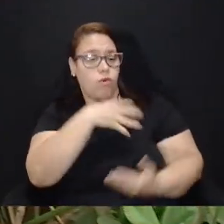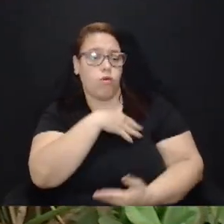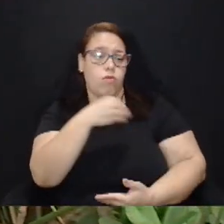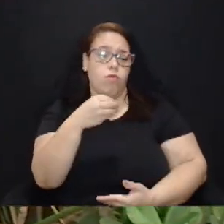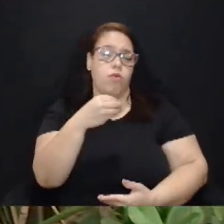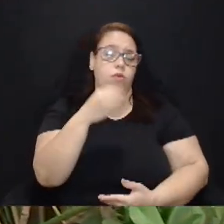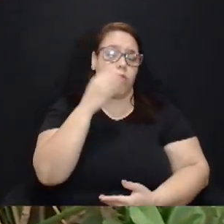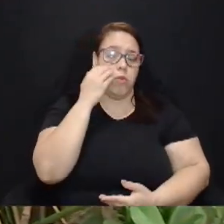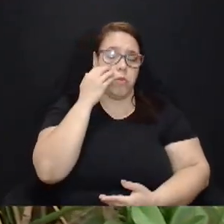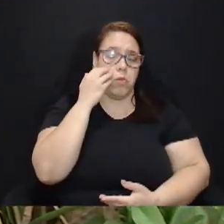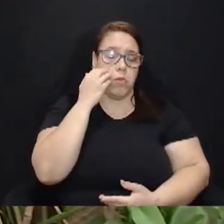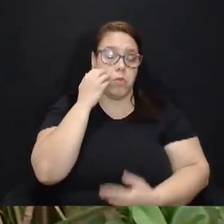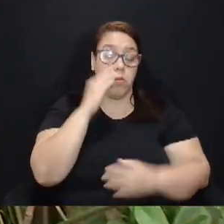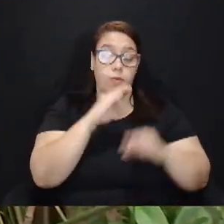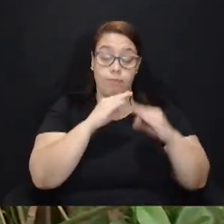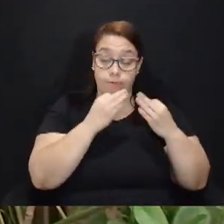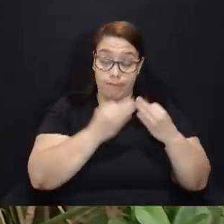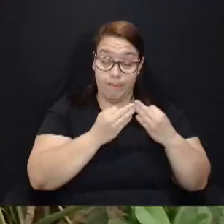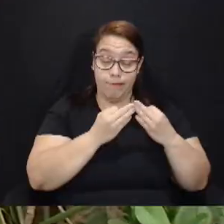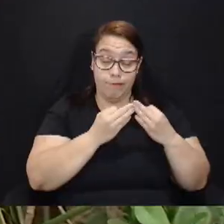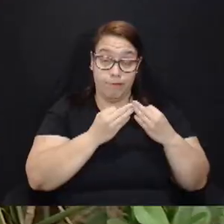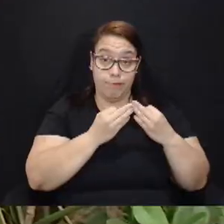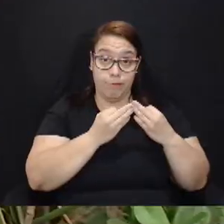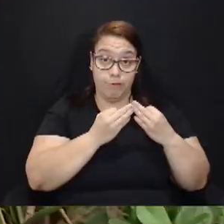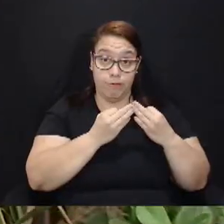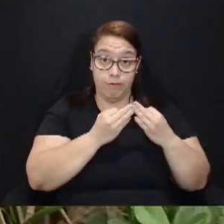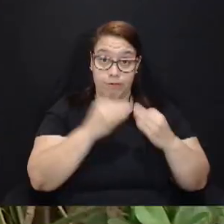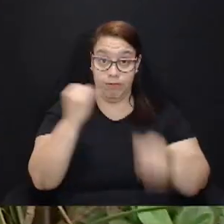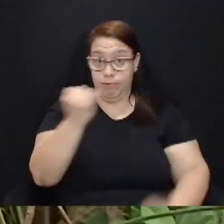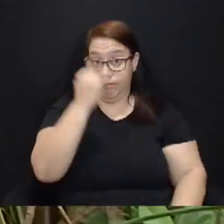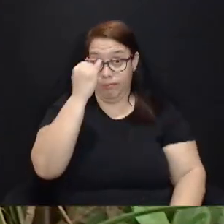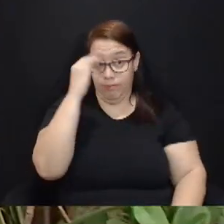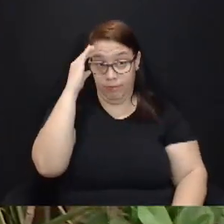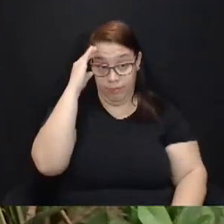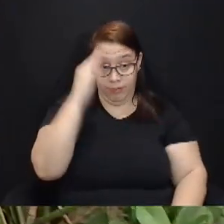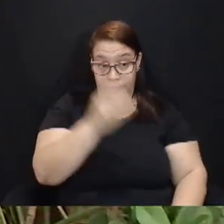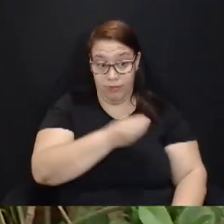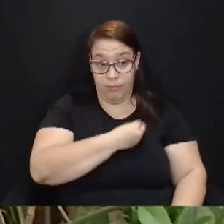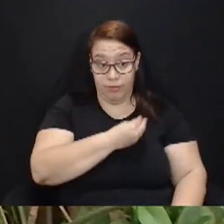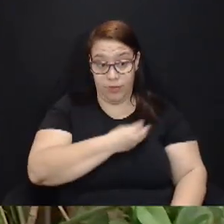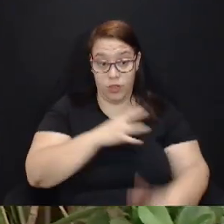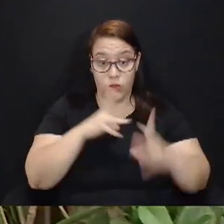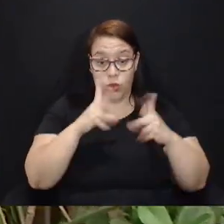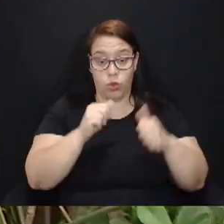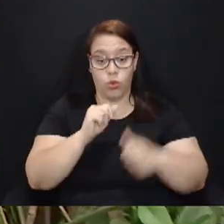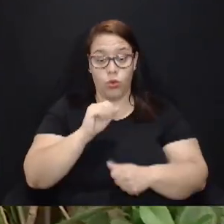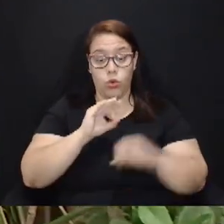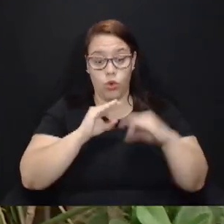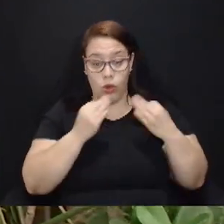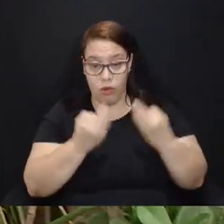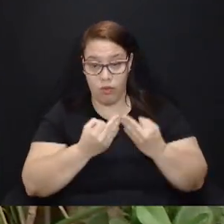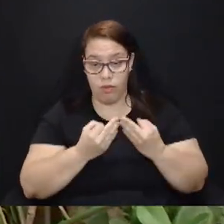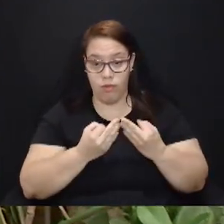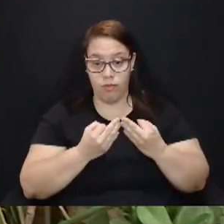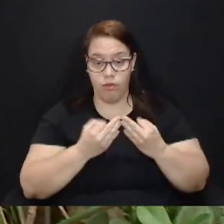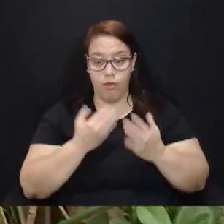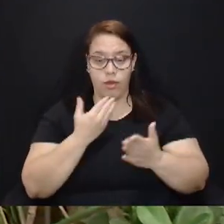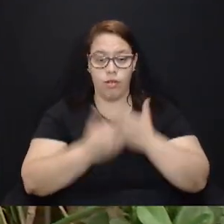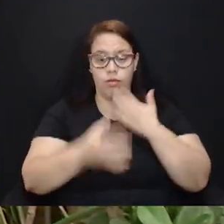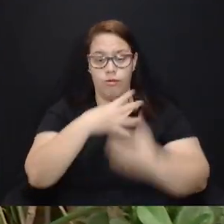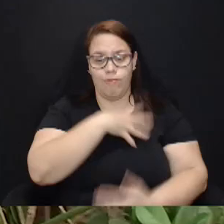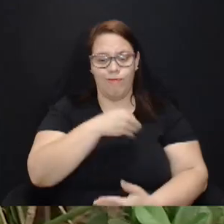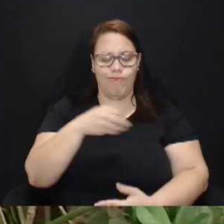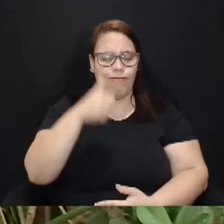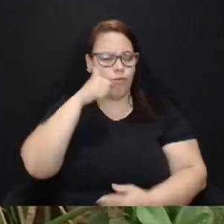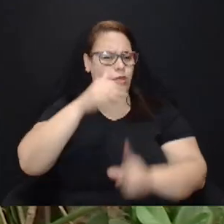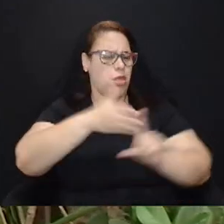a família é a essência da vida, tudo hoje é família. E você perder uma filha assassinada, do modo que